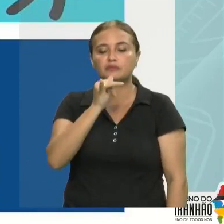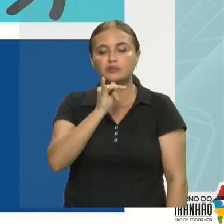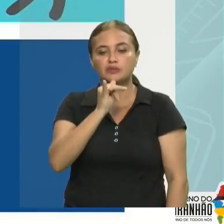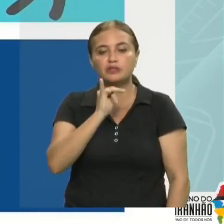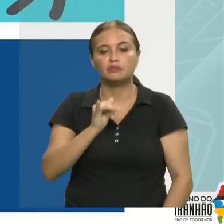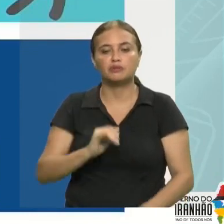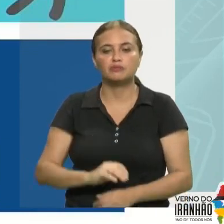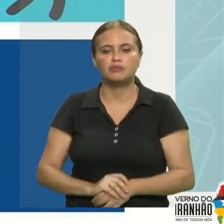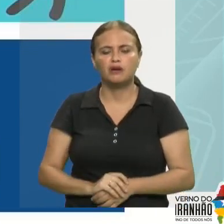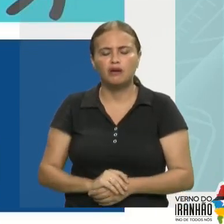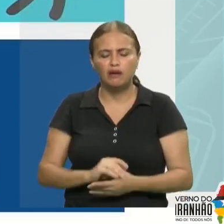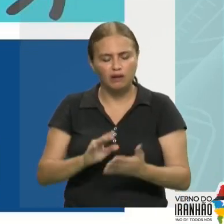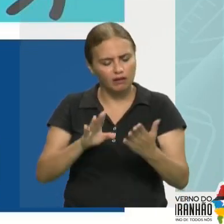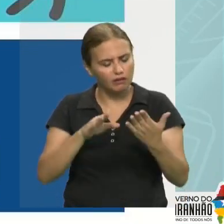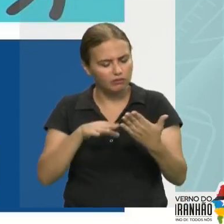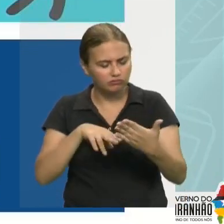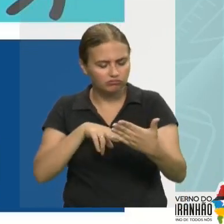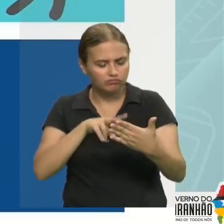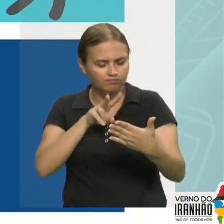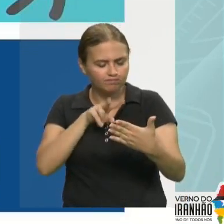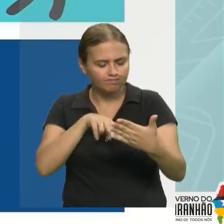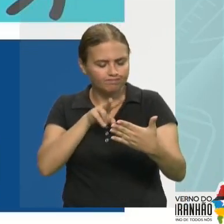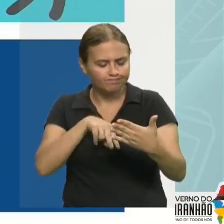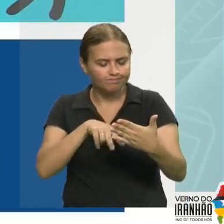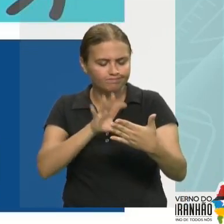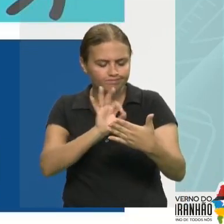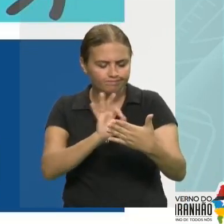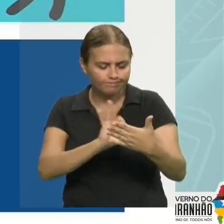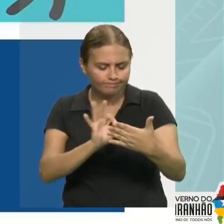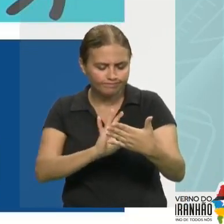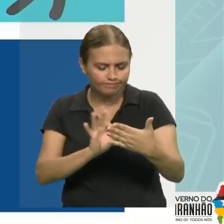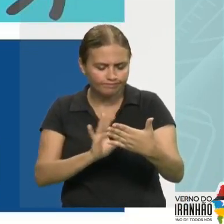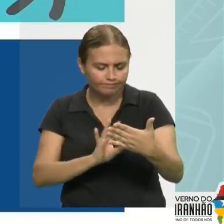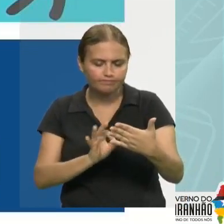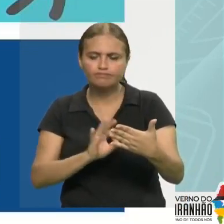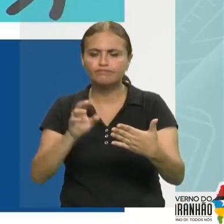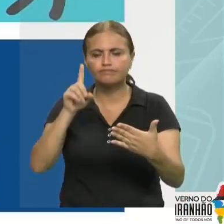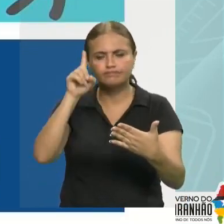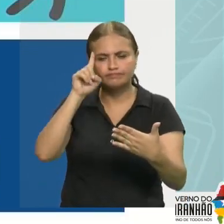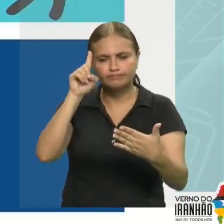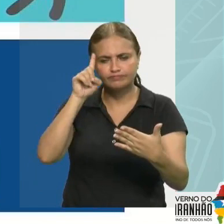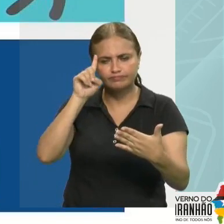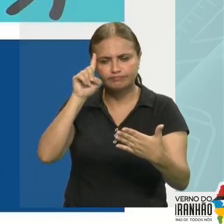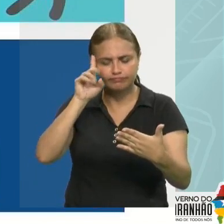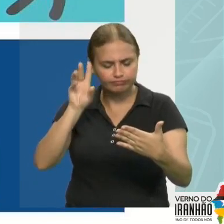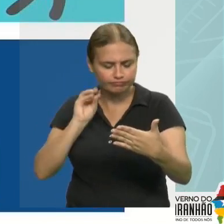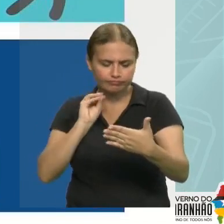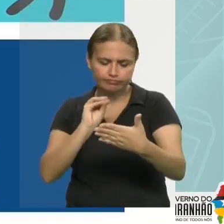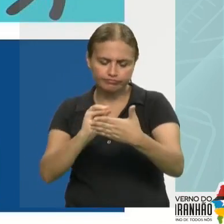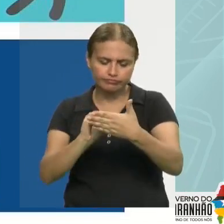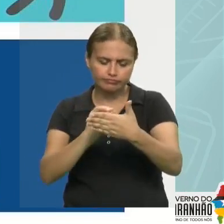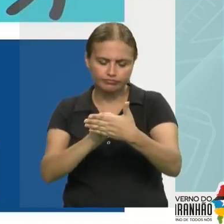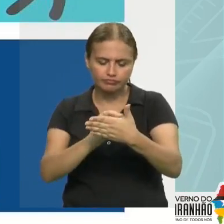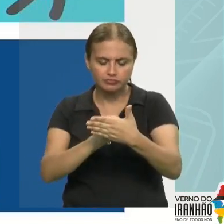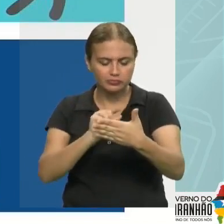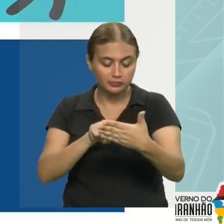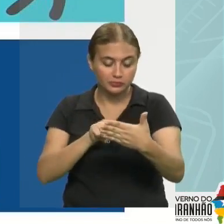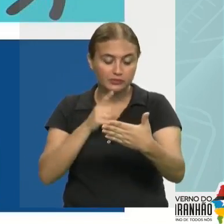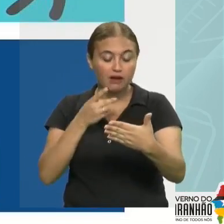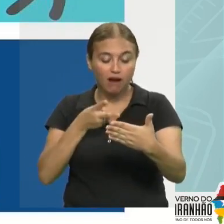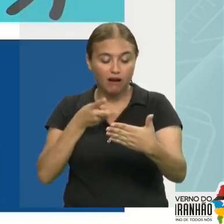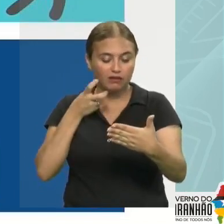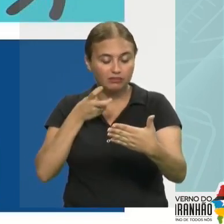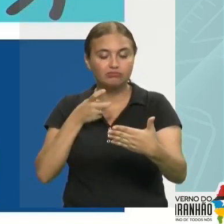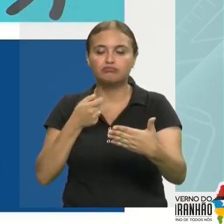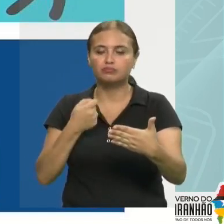o levantamento da minha rotina diária, depois eu fiz um levantamento da minha rotina semanal, e dentro desses levantamentos eu